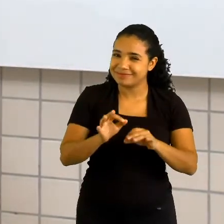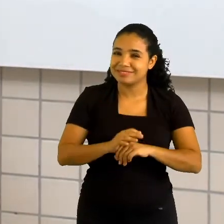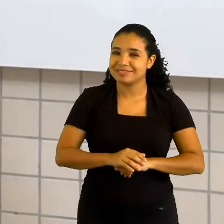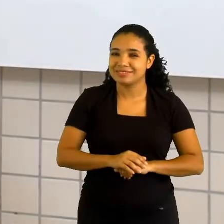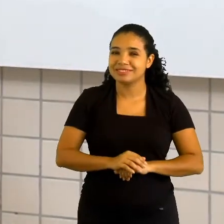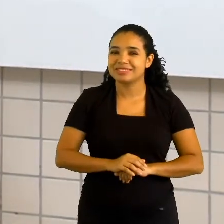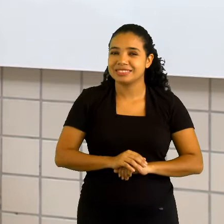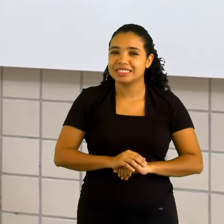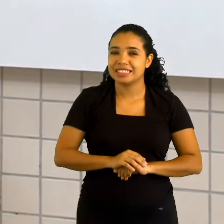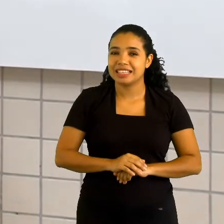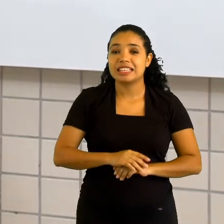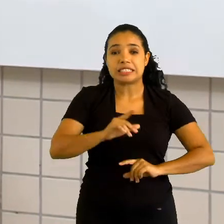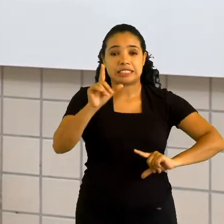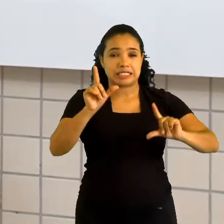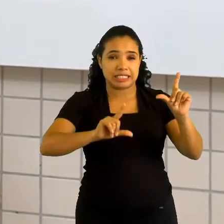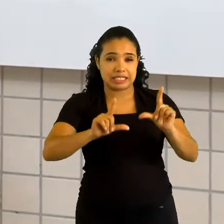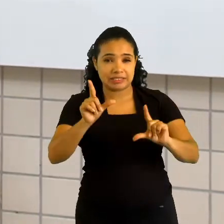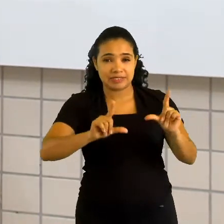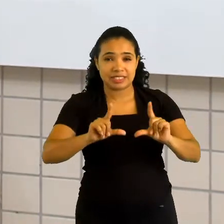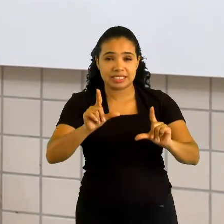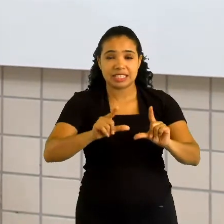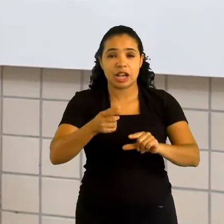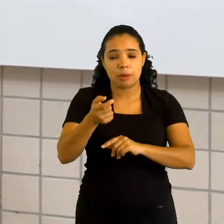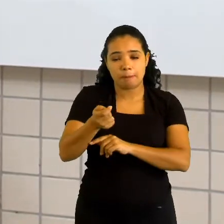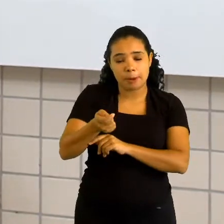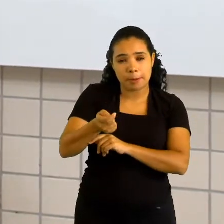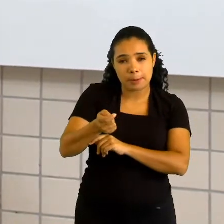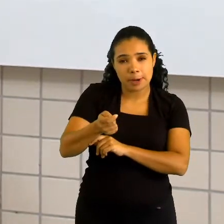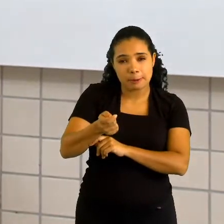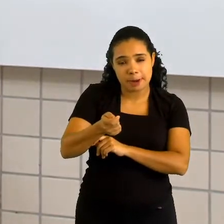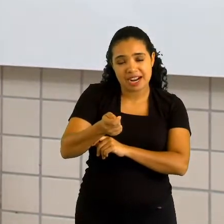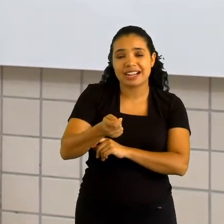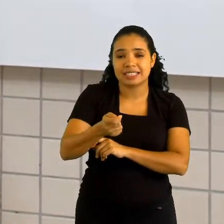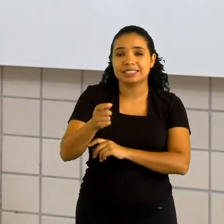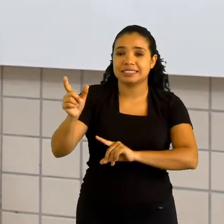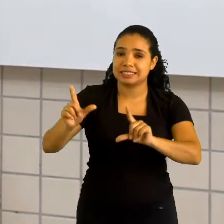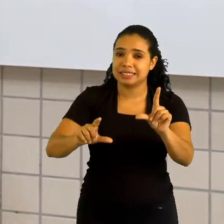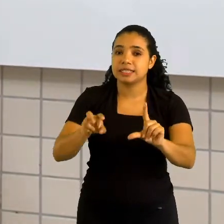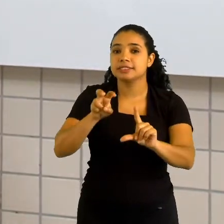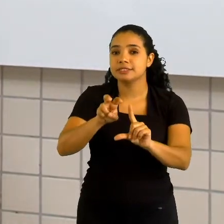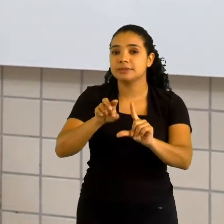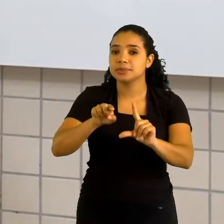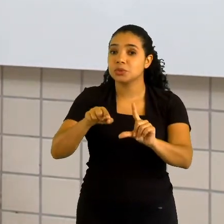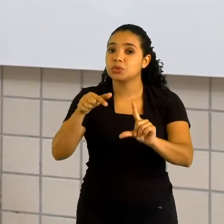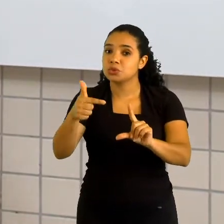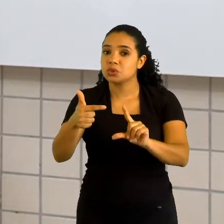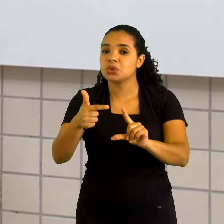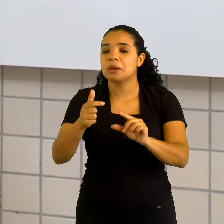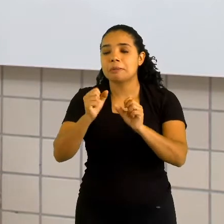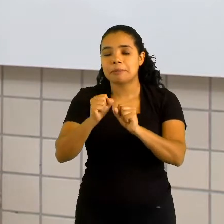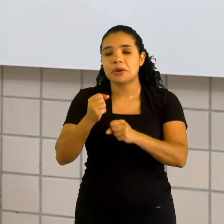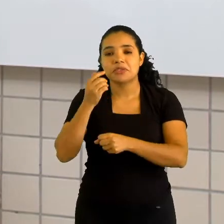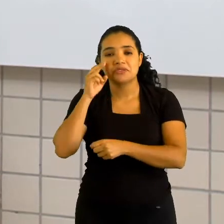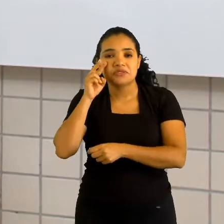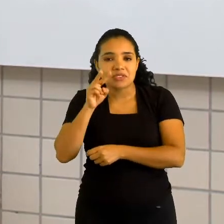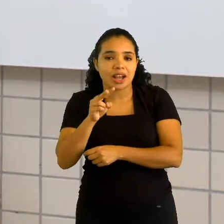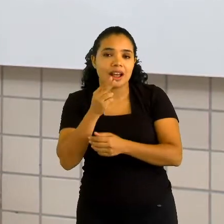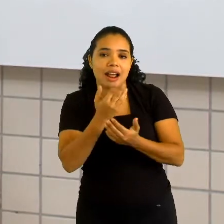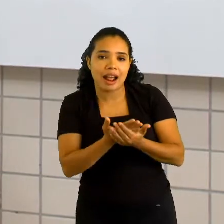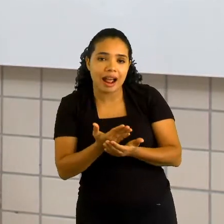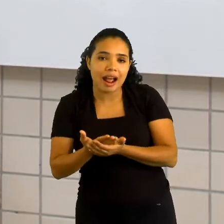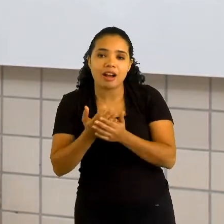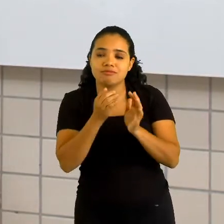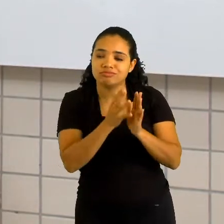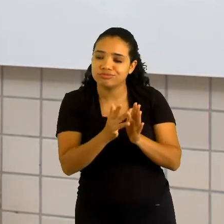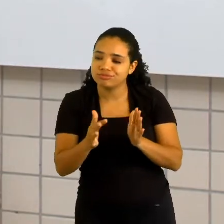lá, pega a sua televisão, vai lá, pega o controle remoto, vamos sintonizar o canal 5.2 e aí você vai poder assistir essa aula durante os dias da